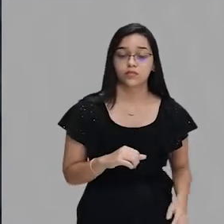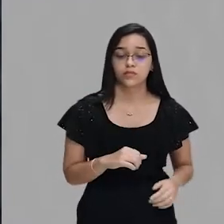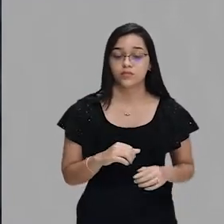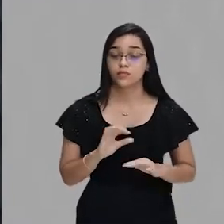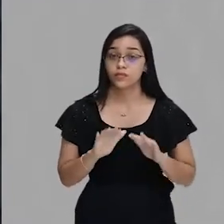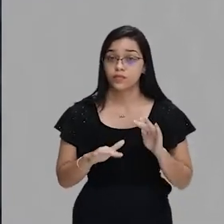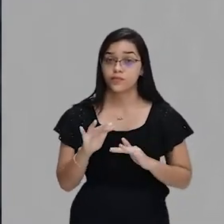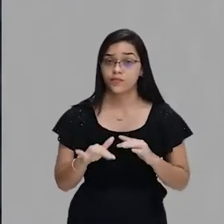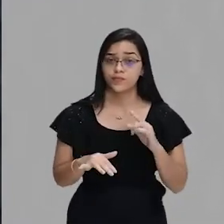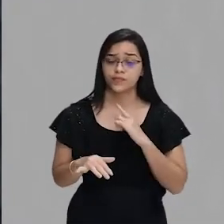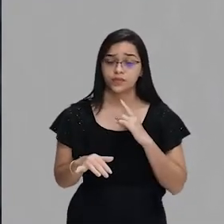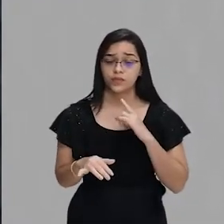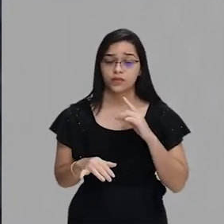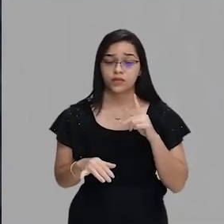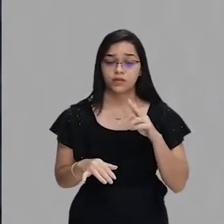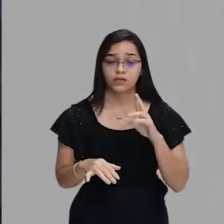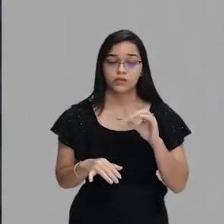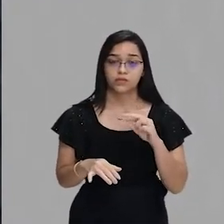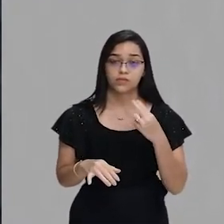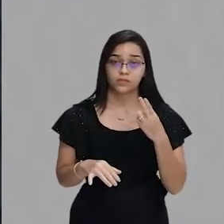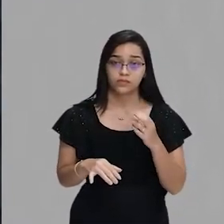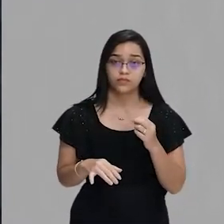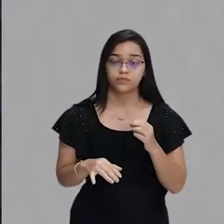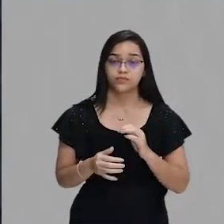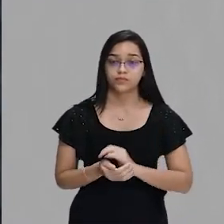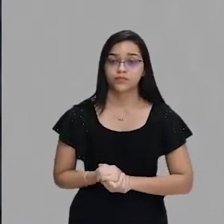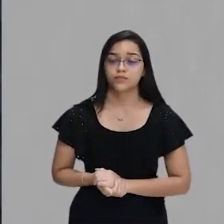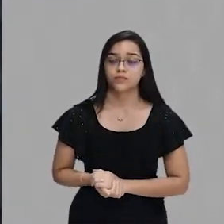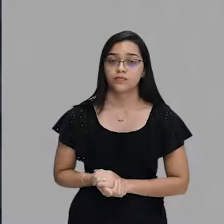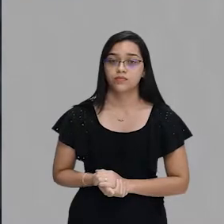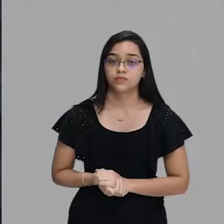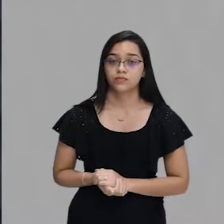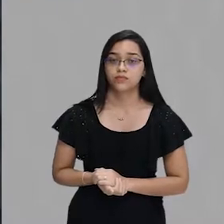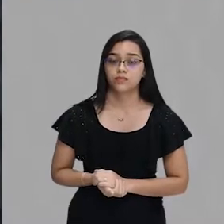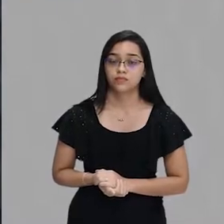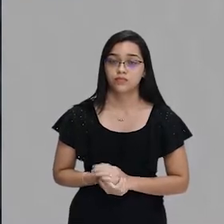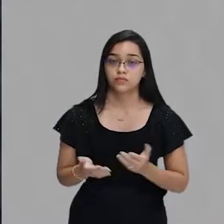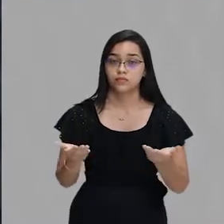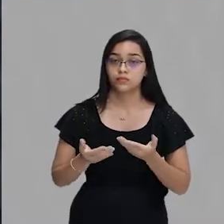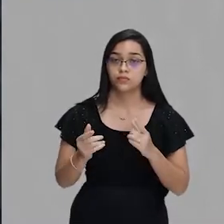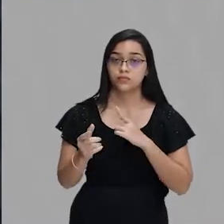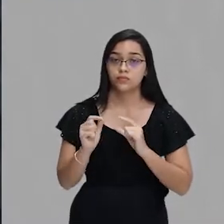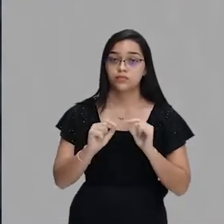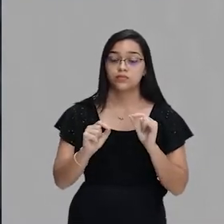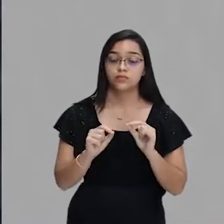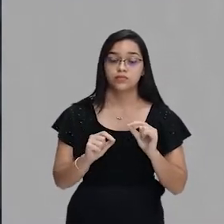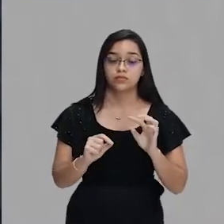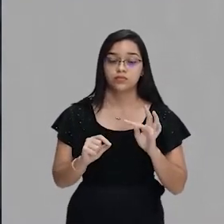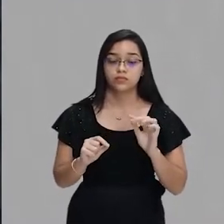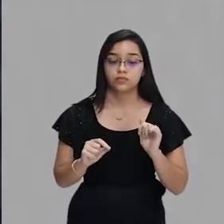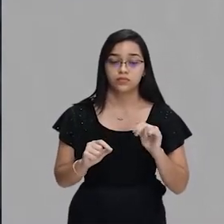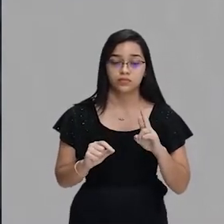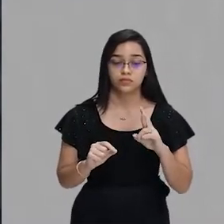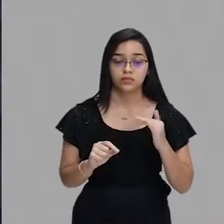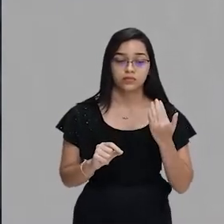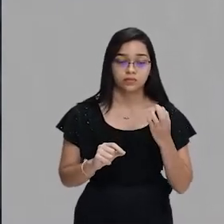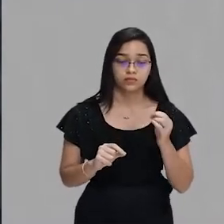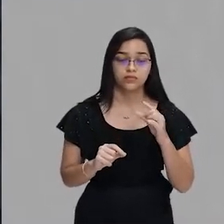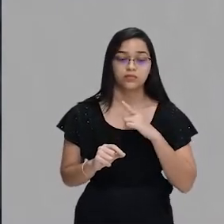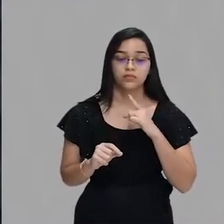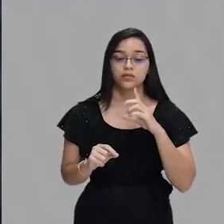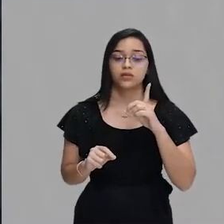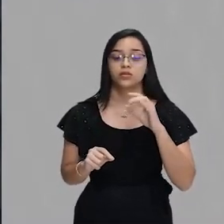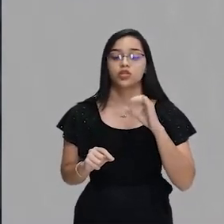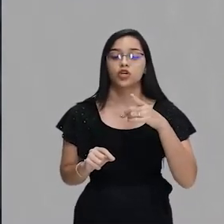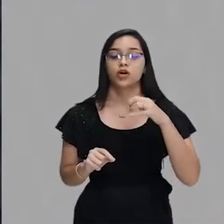a variação da produção deu 0,9. Vamos ver agora a taxa de variação da emissão do dióxido de